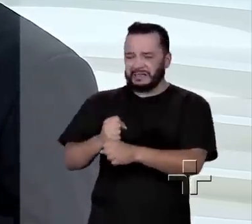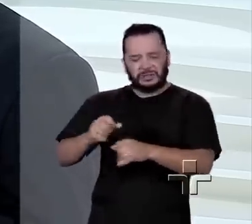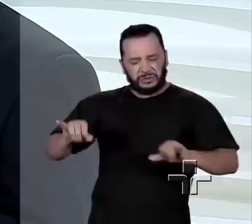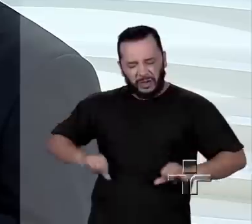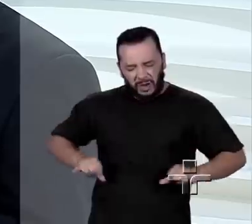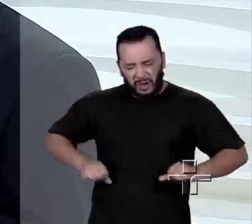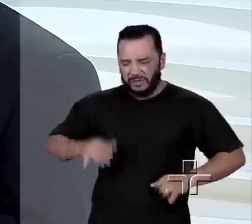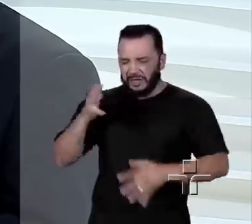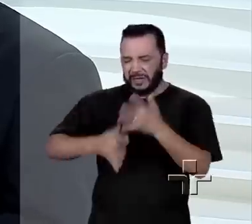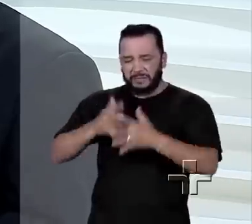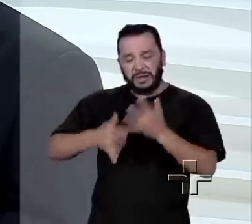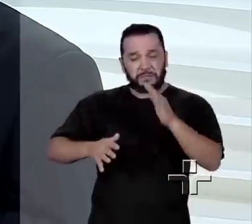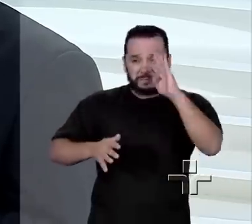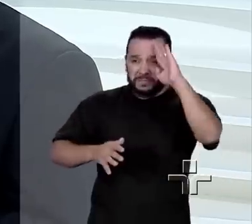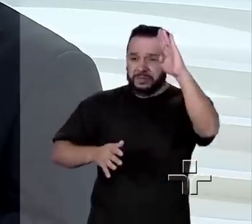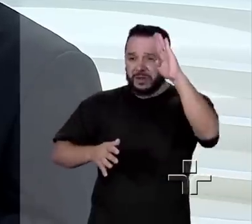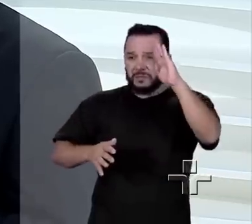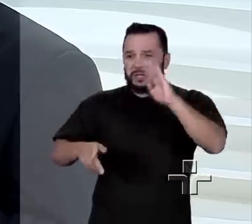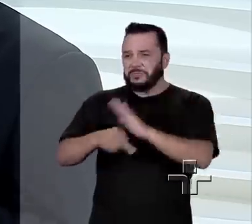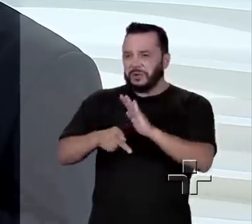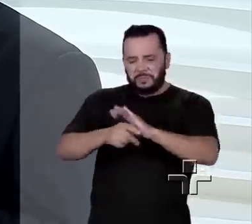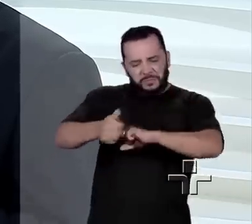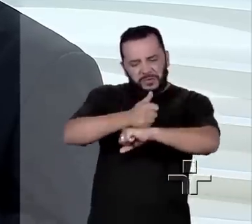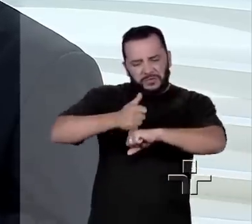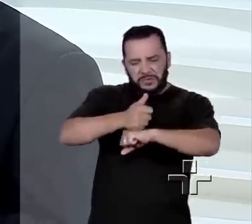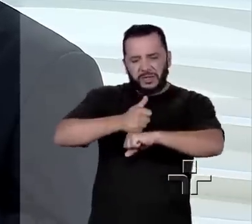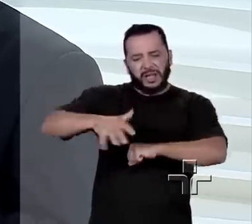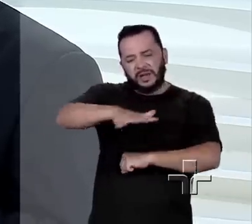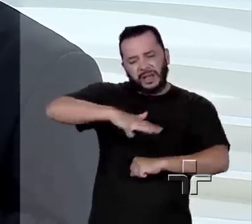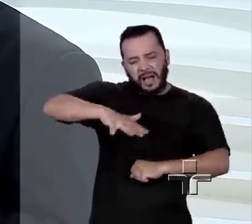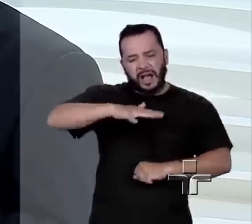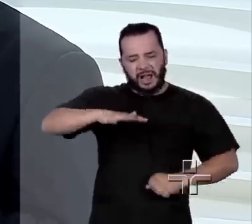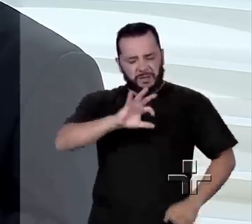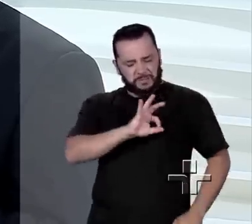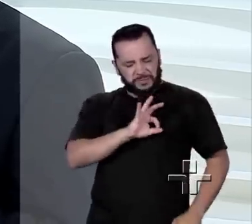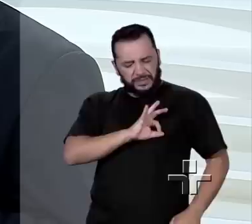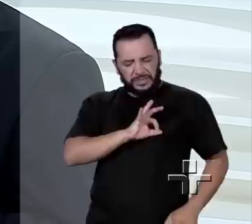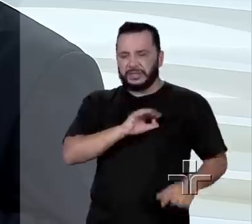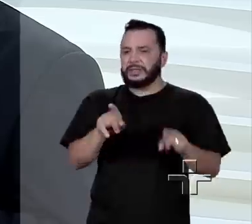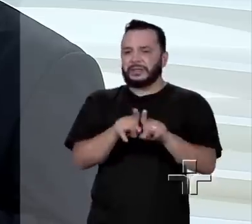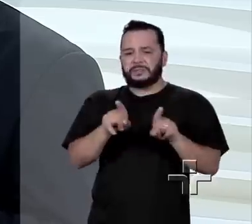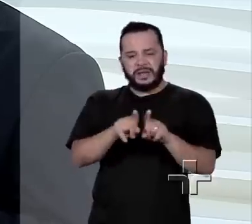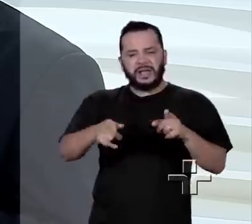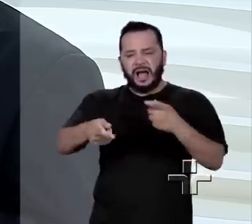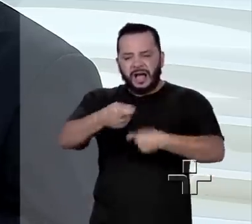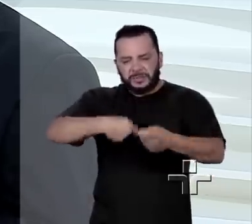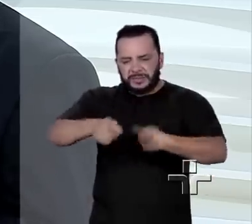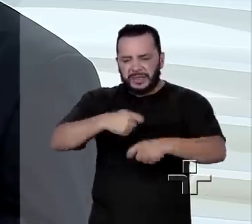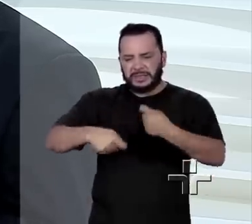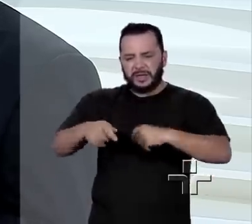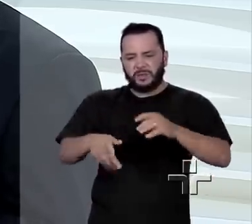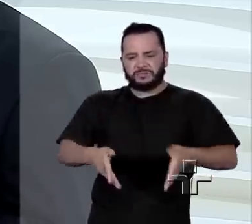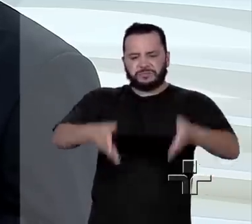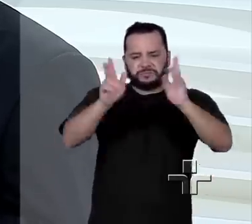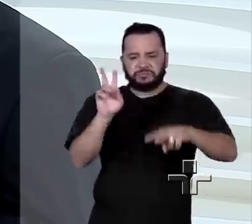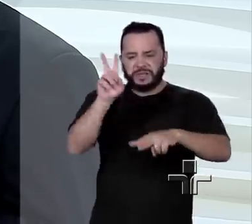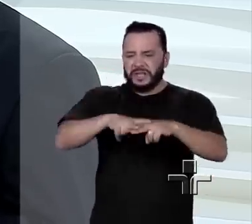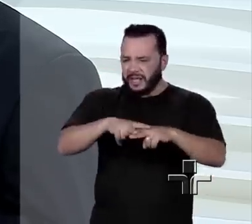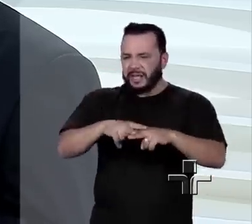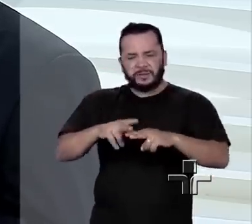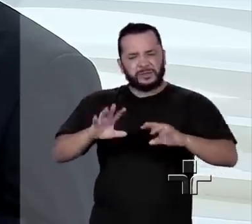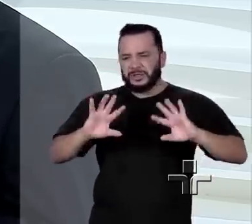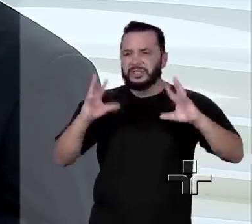das forças policiais, da administração penitenciária, dos servidores em geral. E